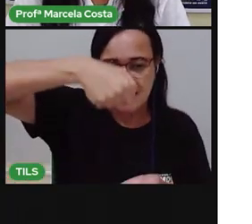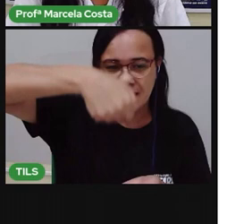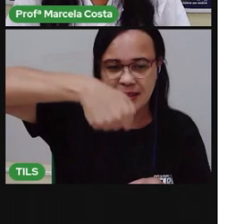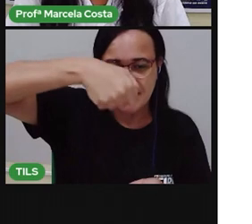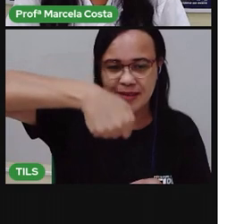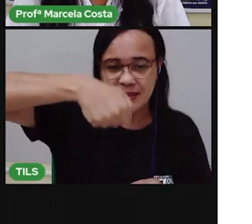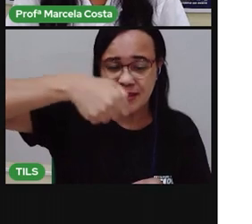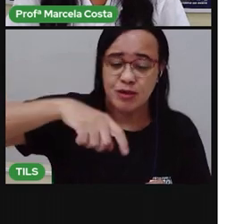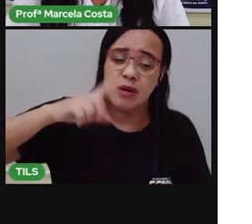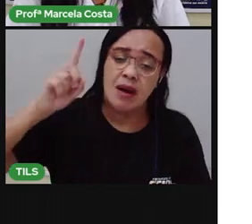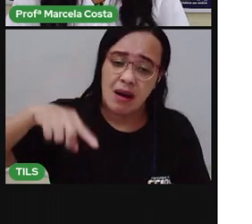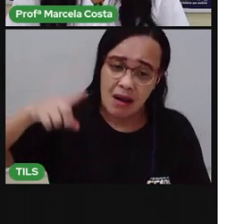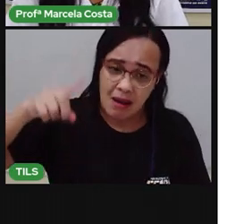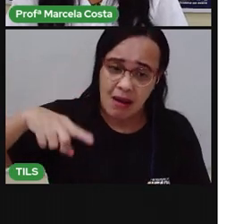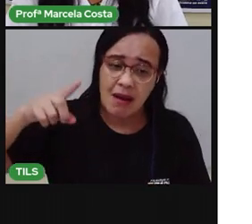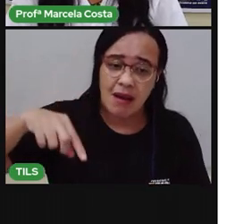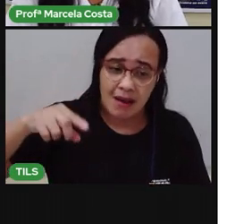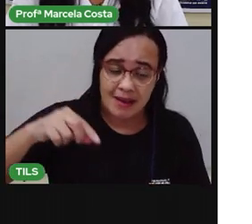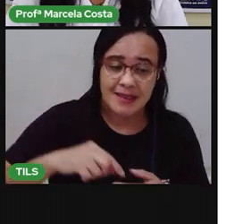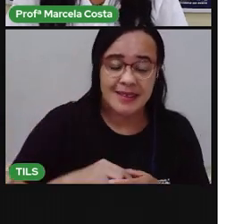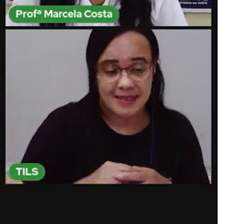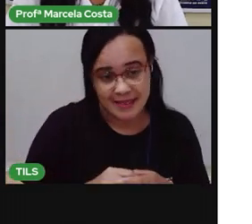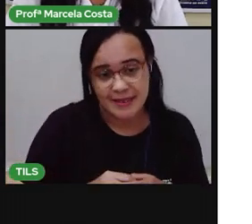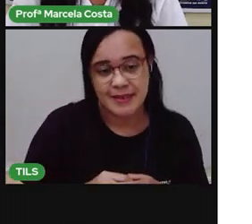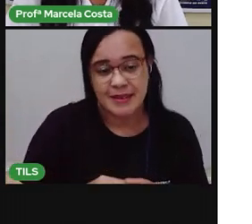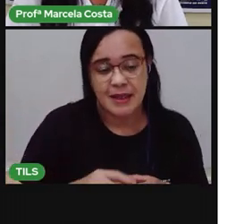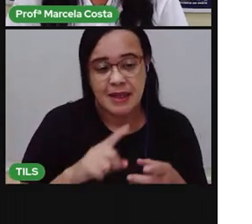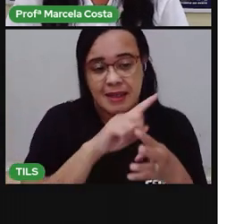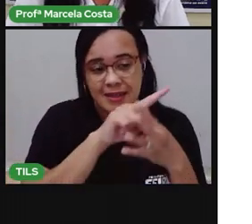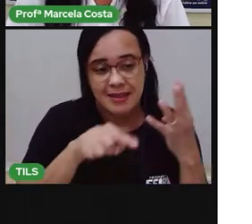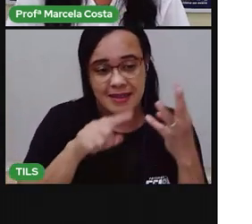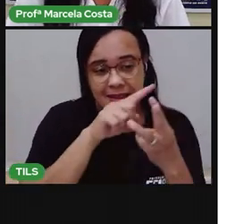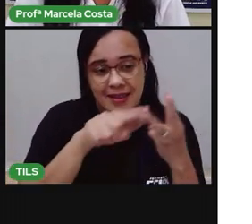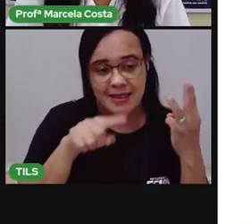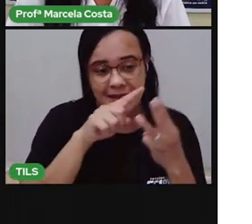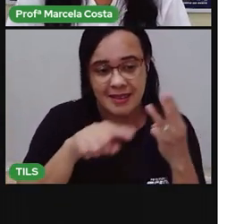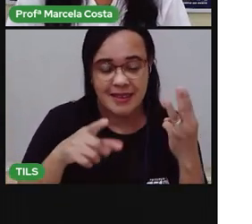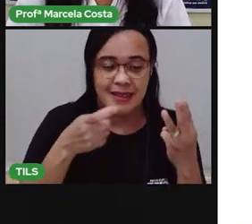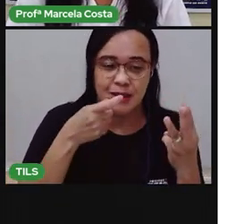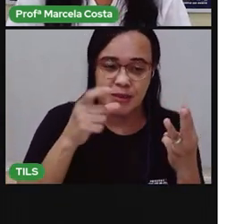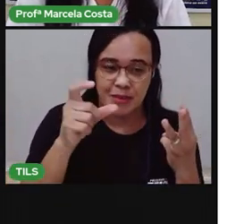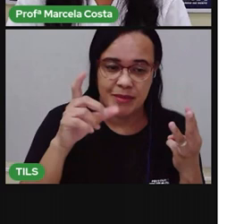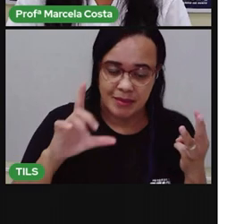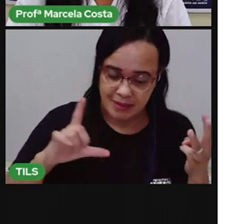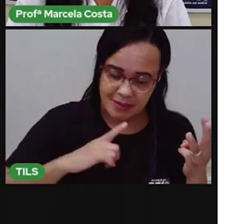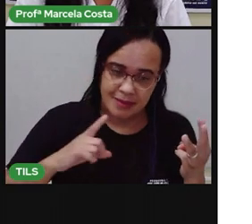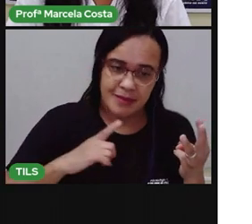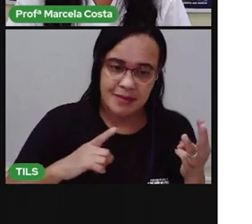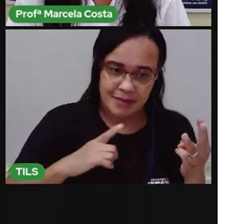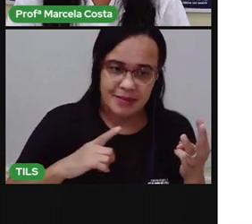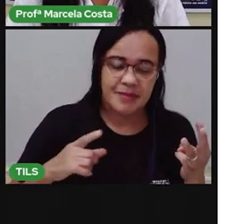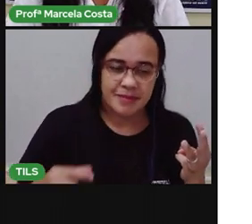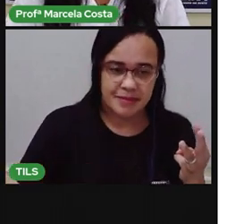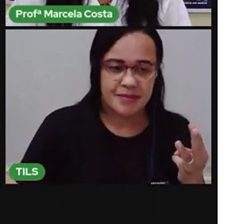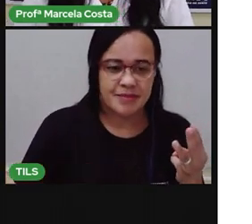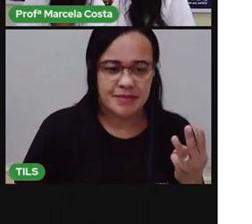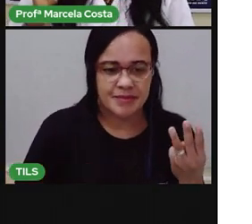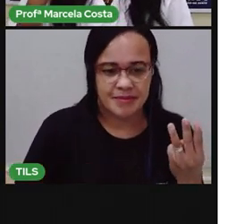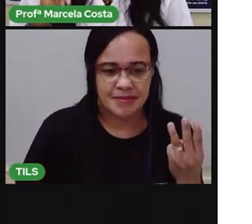um produto, mas o nome desse produto tem três palavras, separadas por um espaço, tá